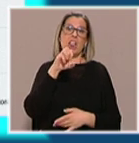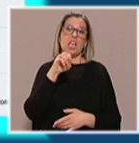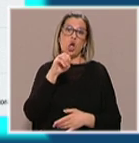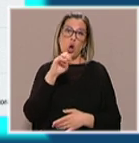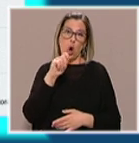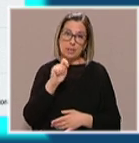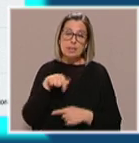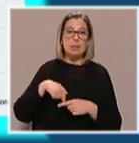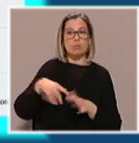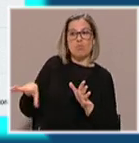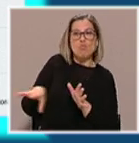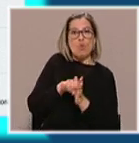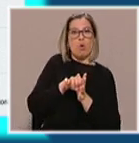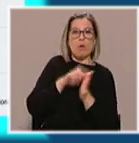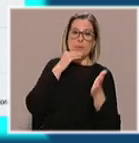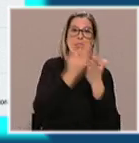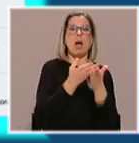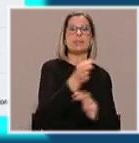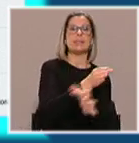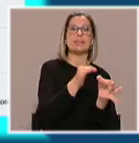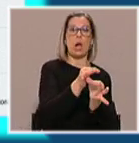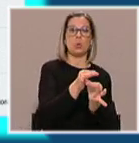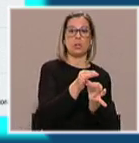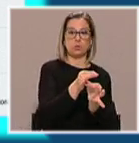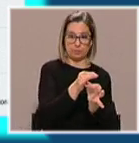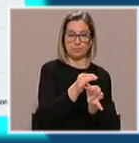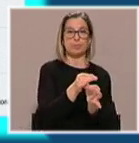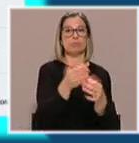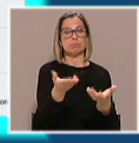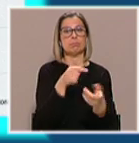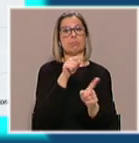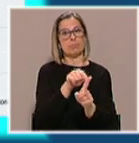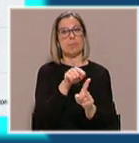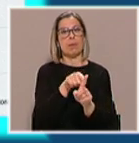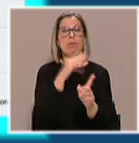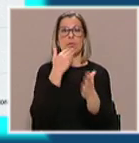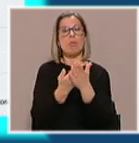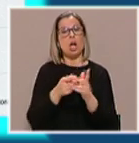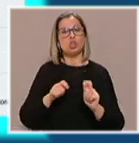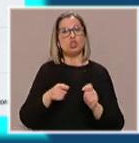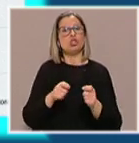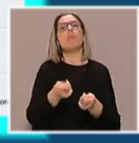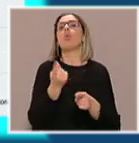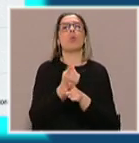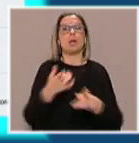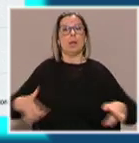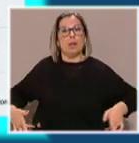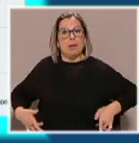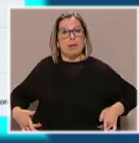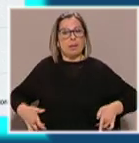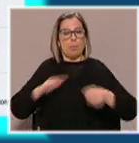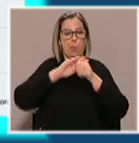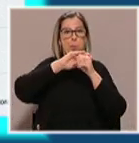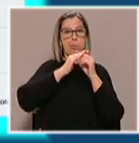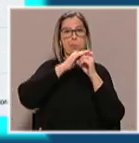esta fique disponível para as células. Para além disso, verifica-se ainda o estímulo das suprarrenais. As suprarrenais